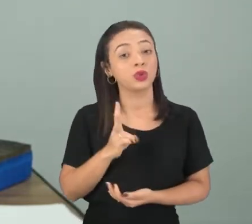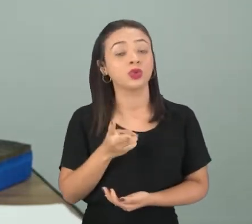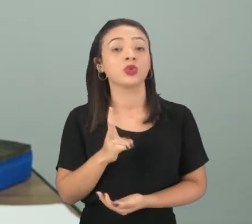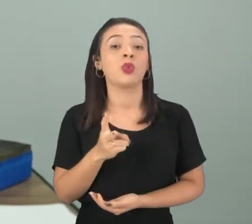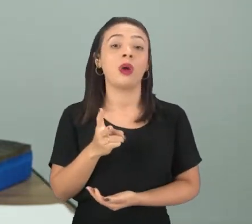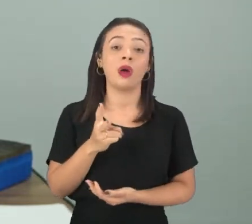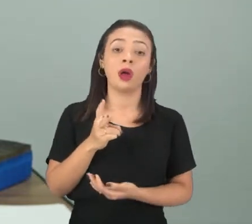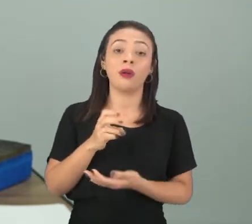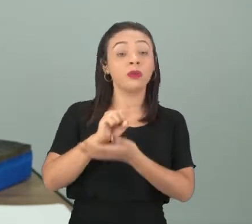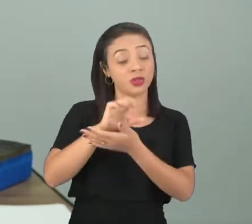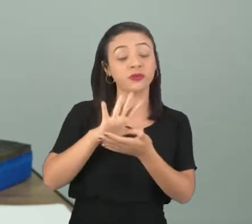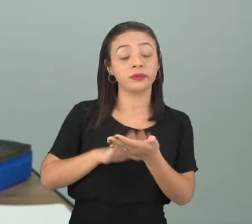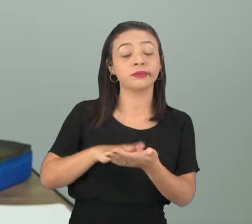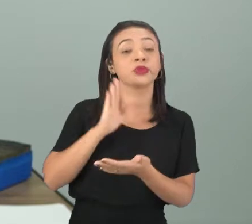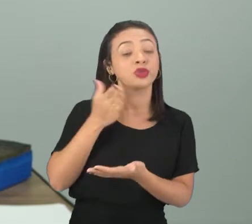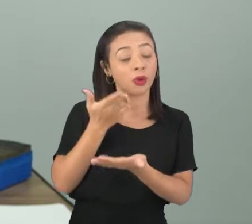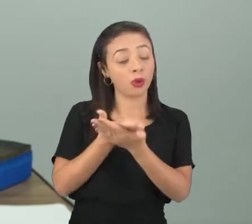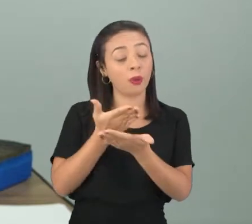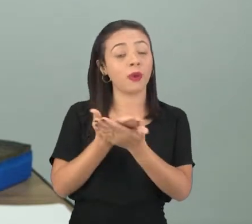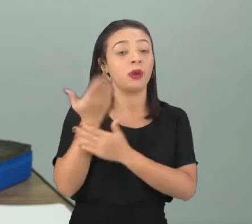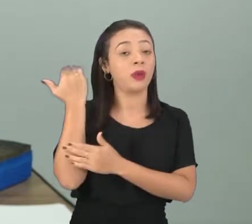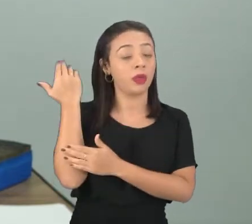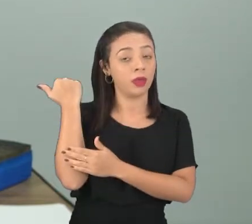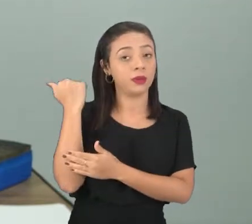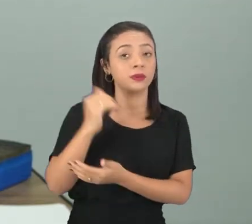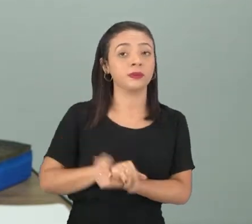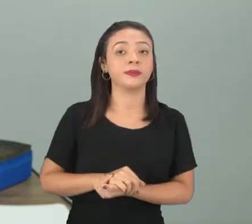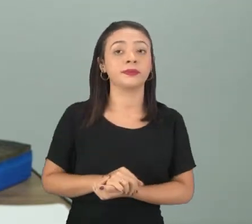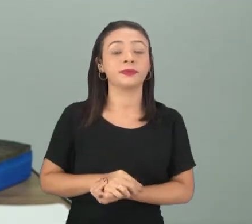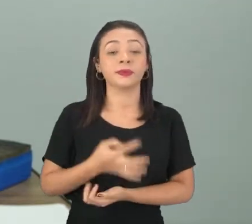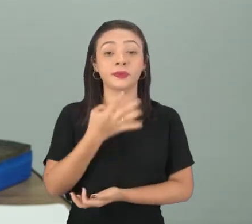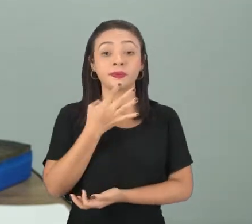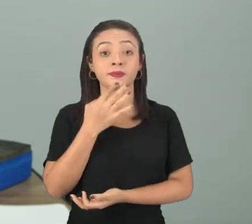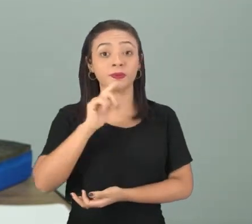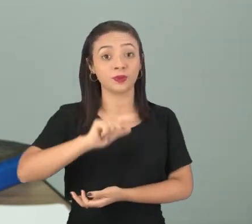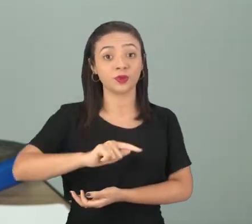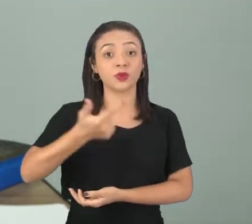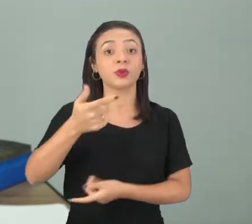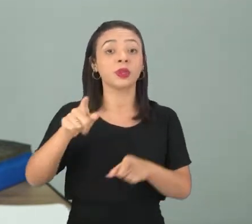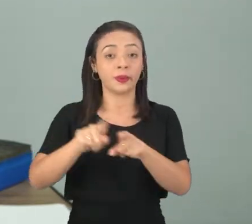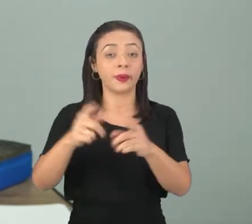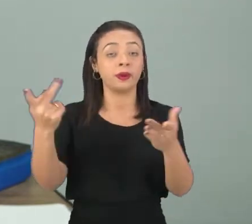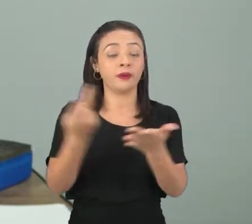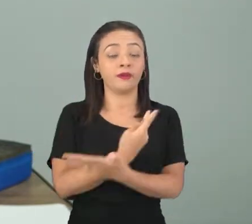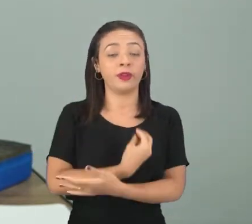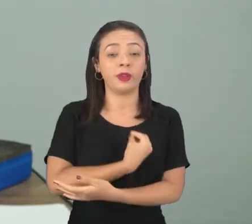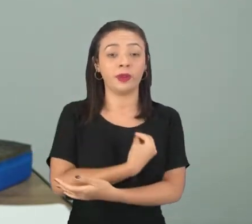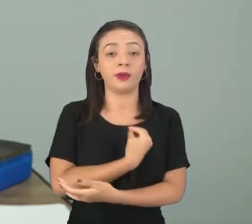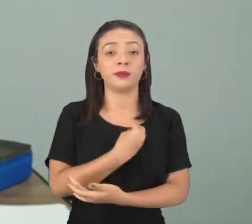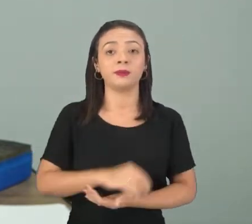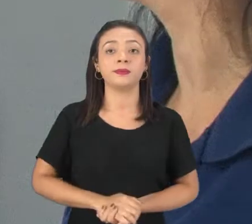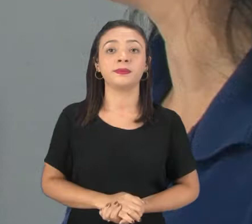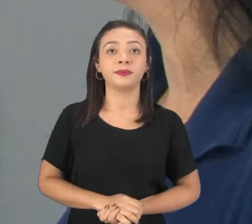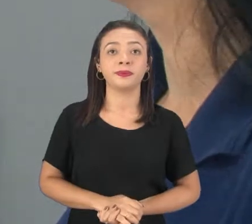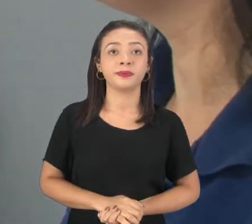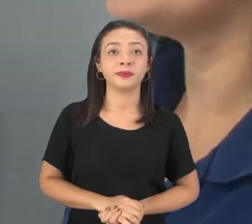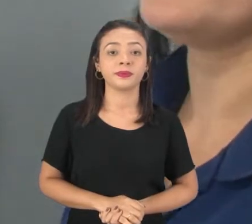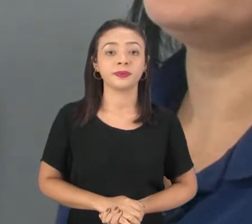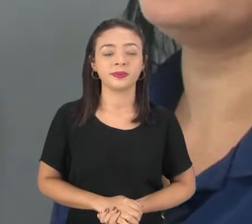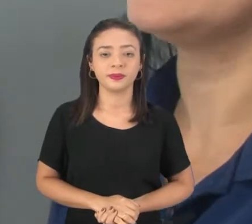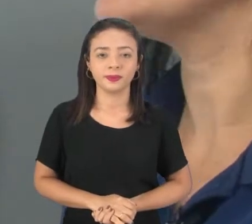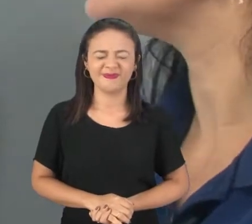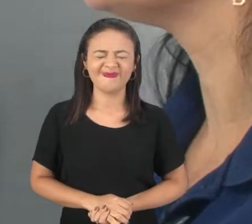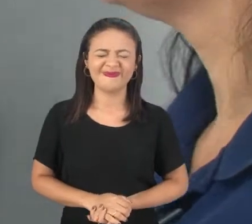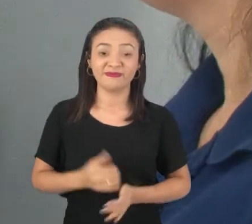algumas a gente vai conhecer um pouco mais ver outras situações mais que a gente passa em nosso cotidiano tá ou na sua próxima